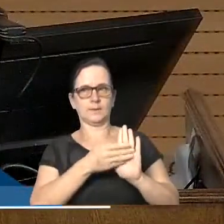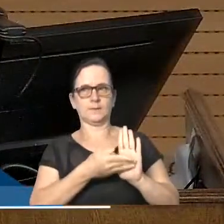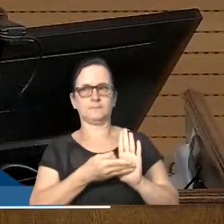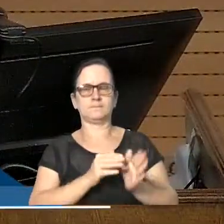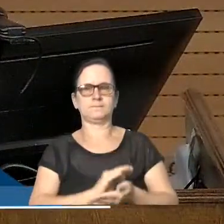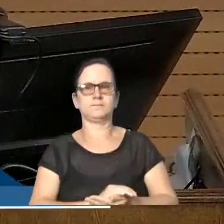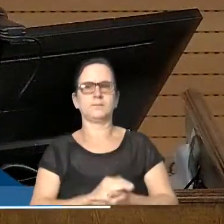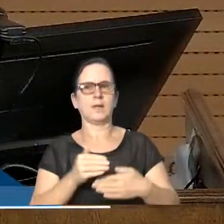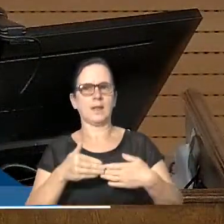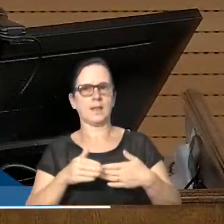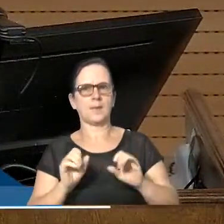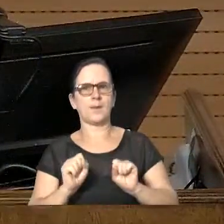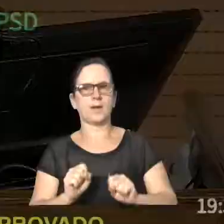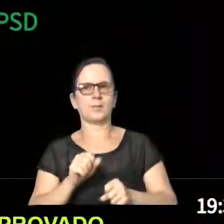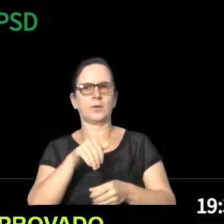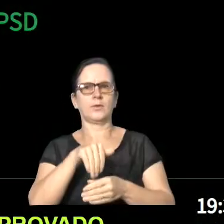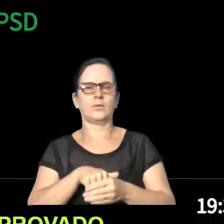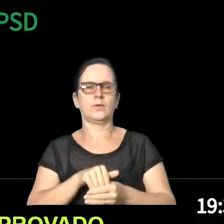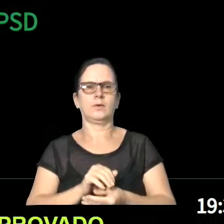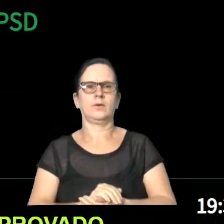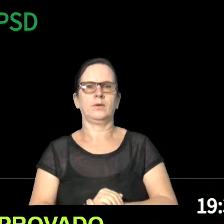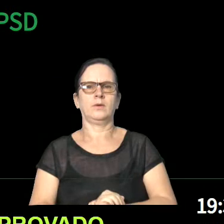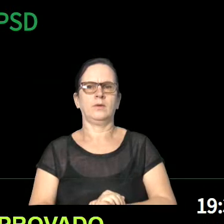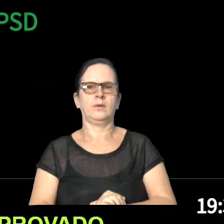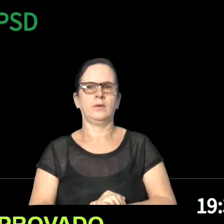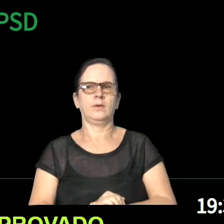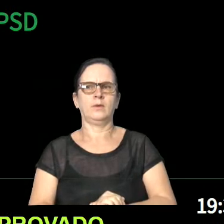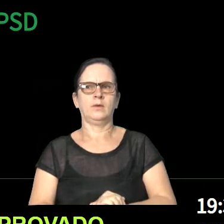Está aberta a votação, já votaram. Em votação.